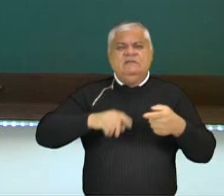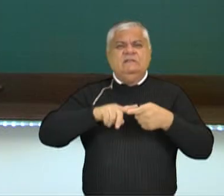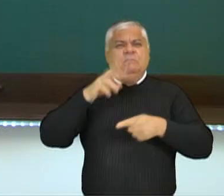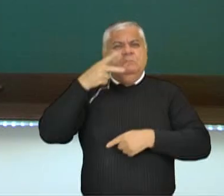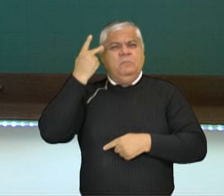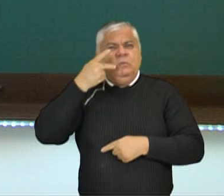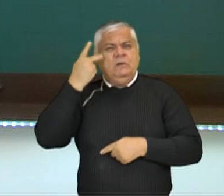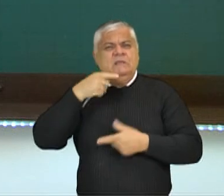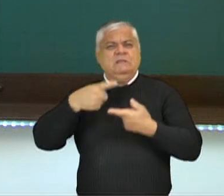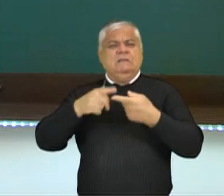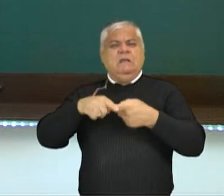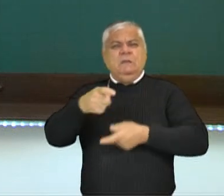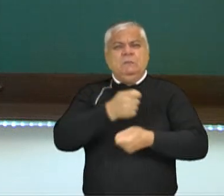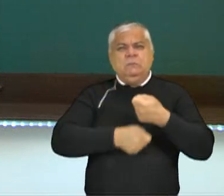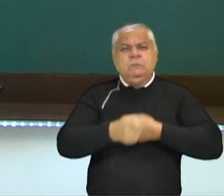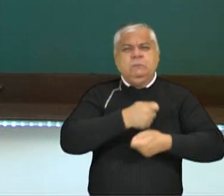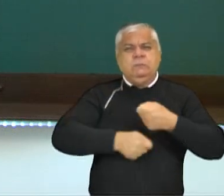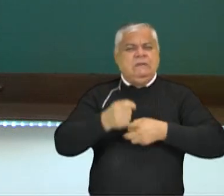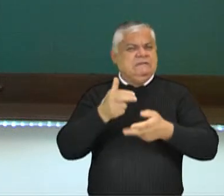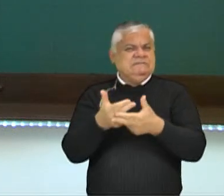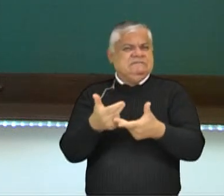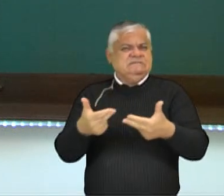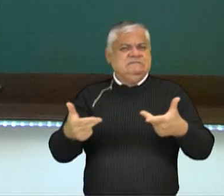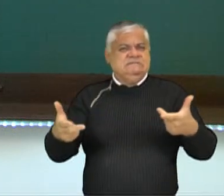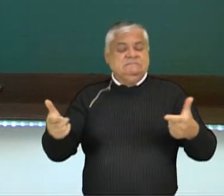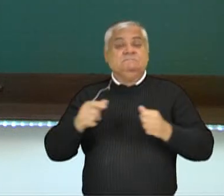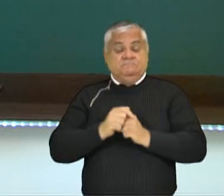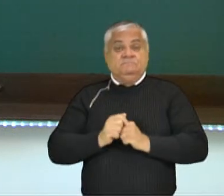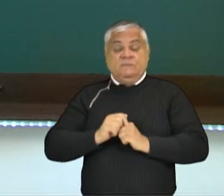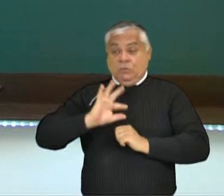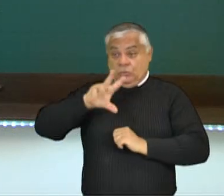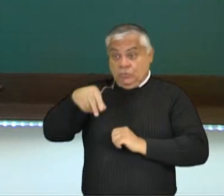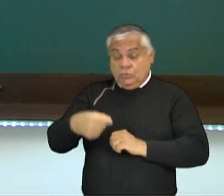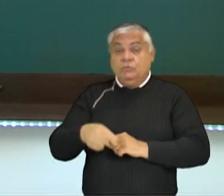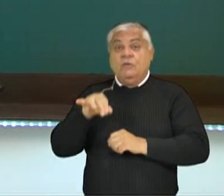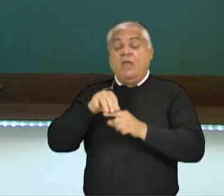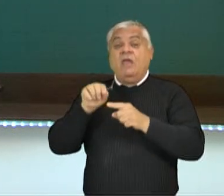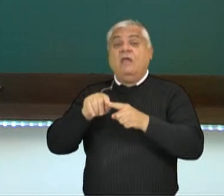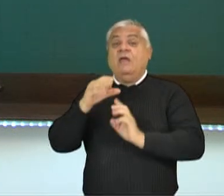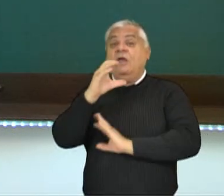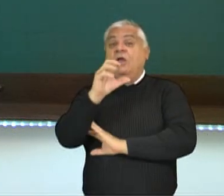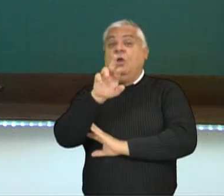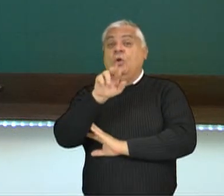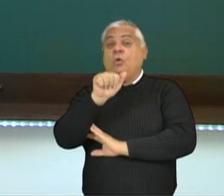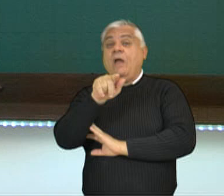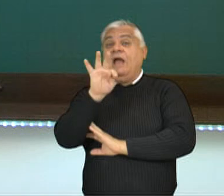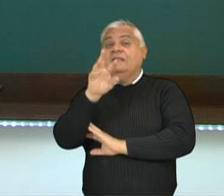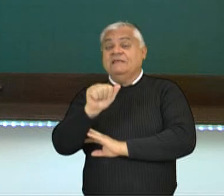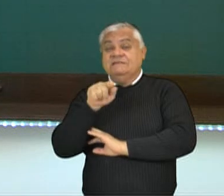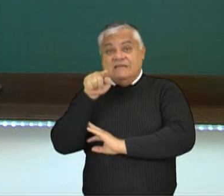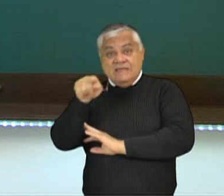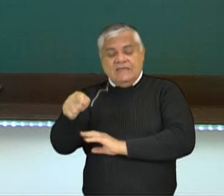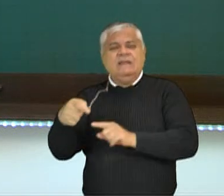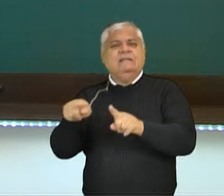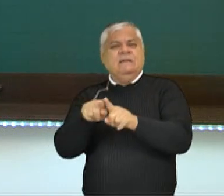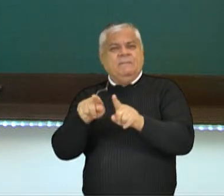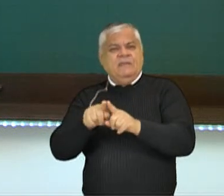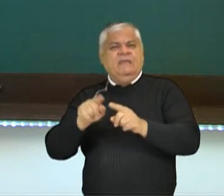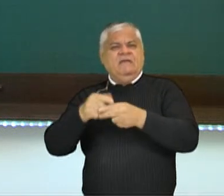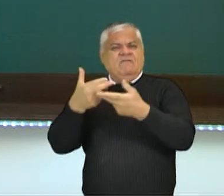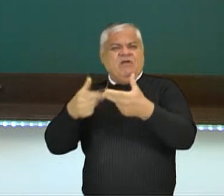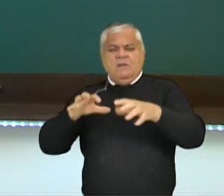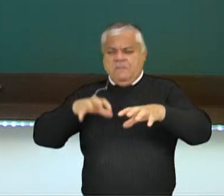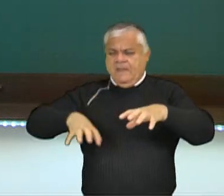política, nas questões econômicas, né, formada pelos sérvios, croatas, eslovenos, turcos,